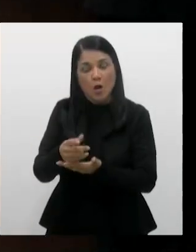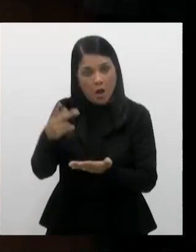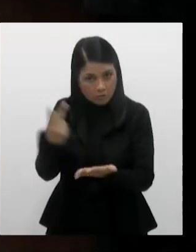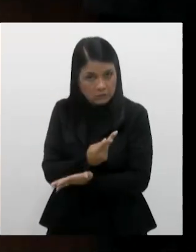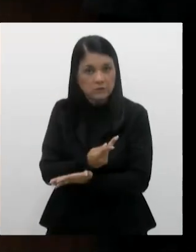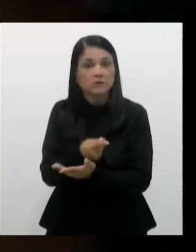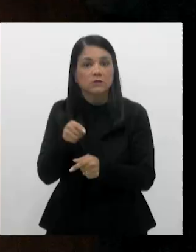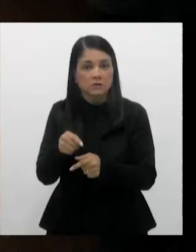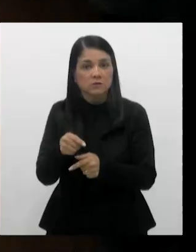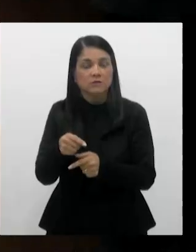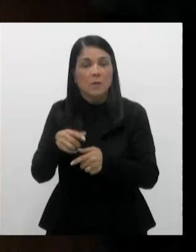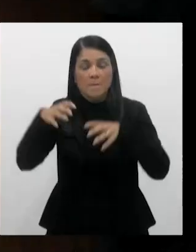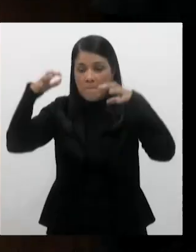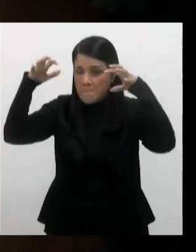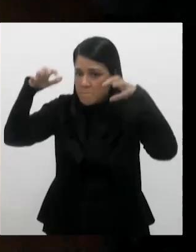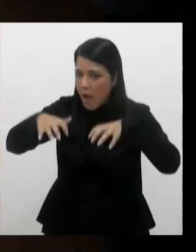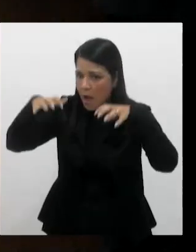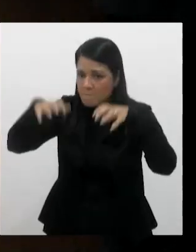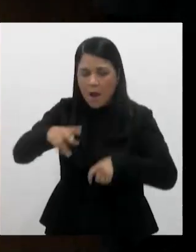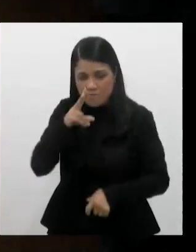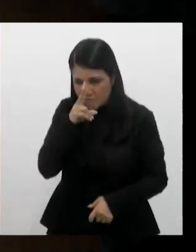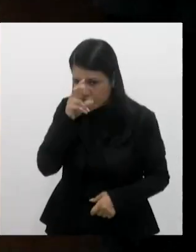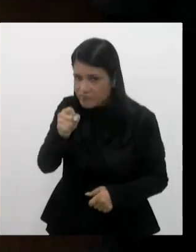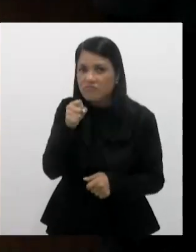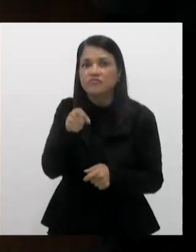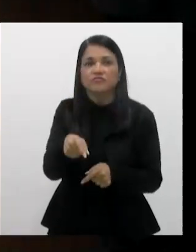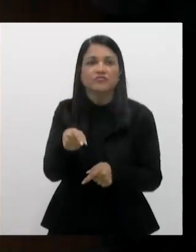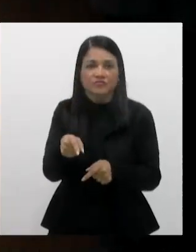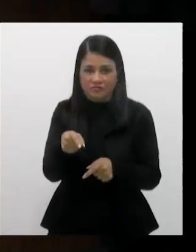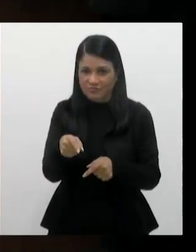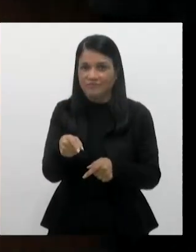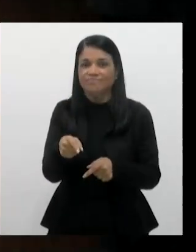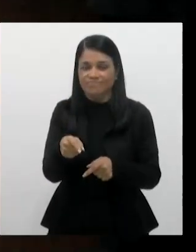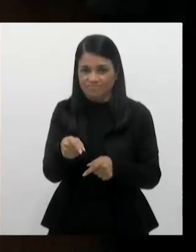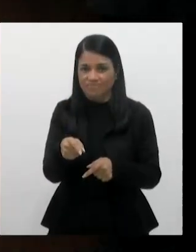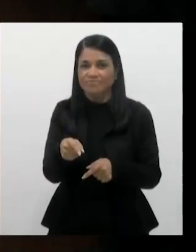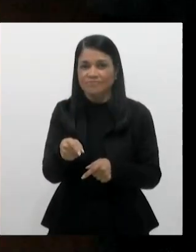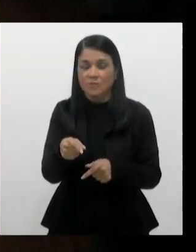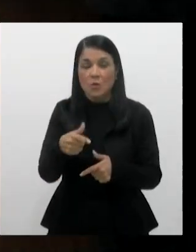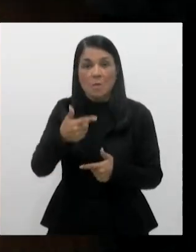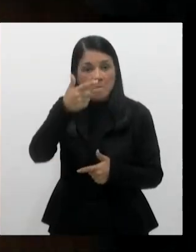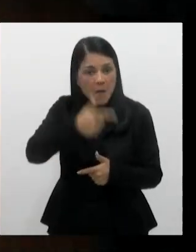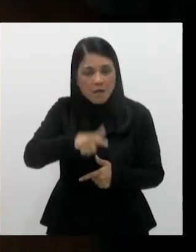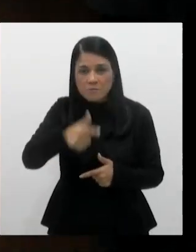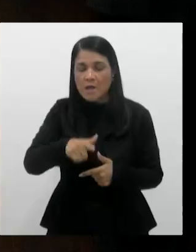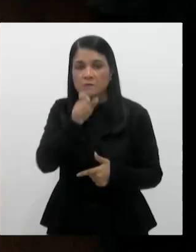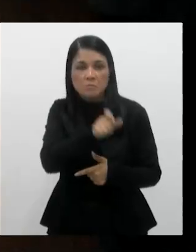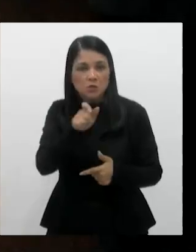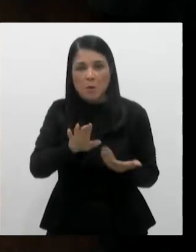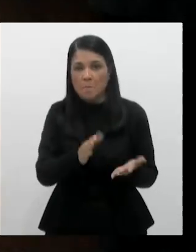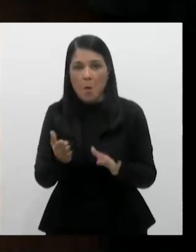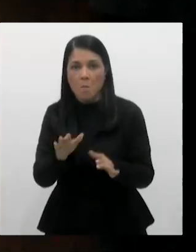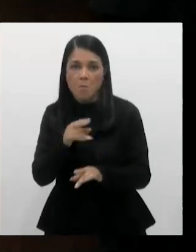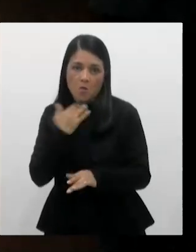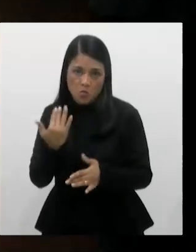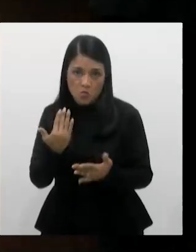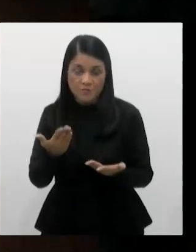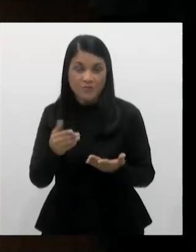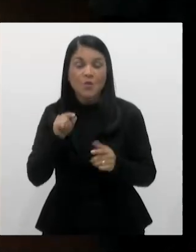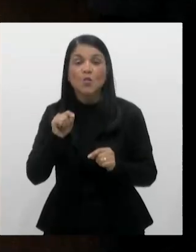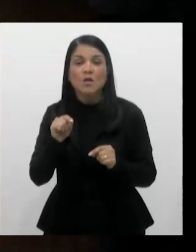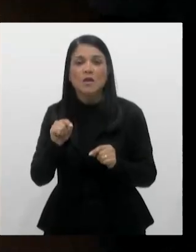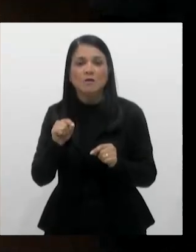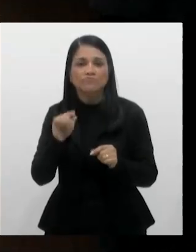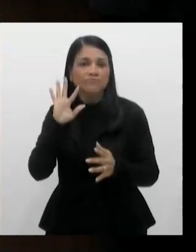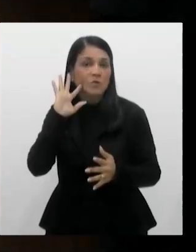acontecendo cada vez de forma mais forte, com mais vítimas. A saída é a prevenção.